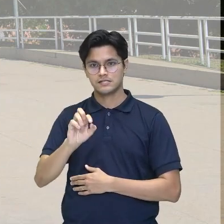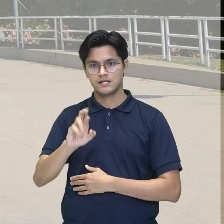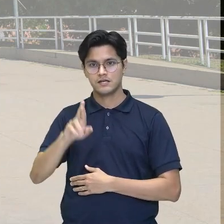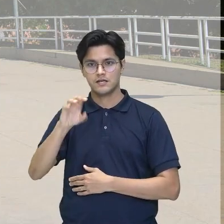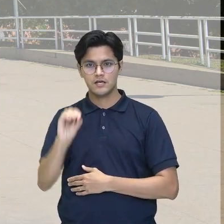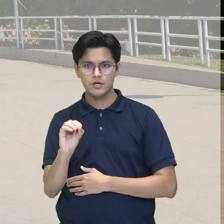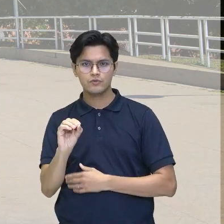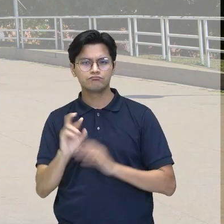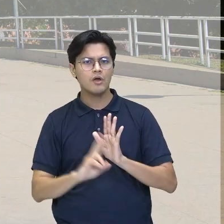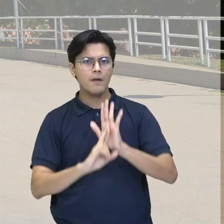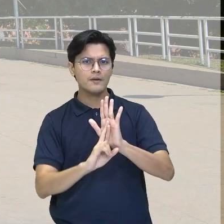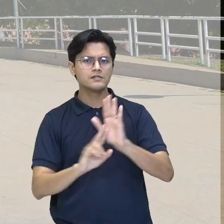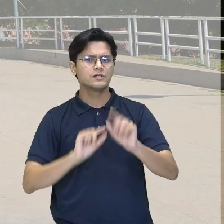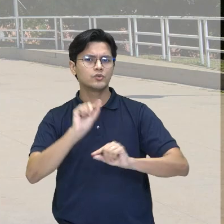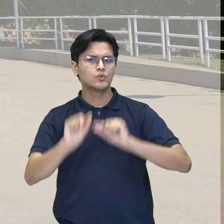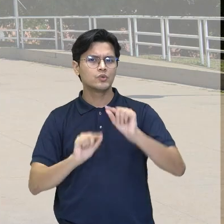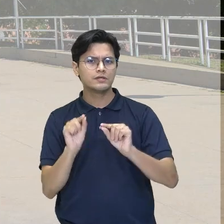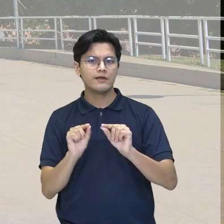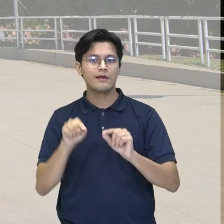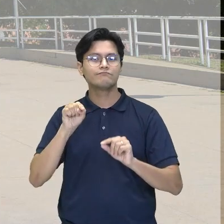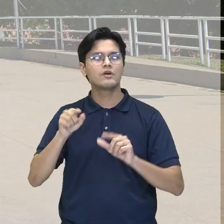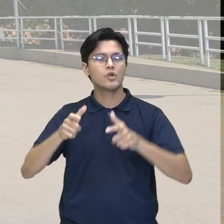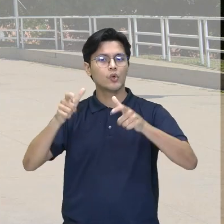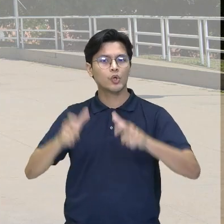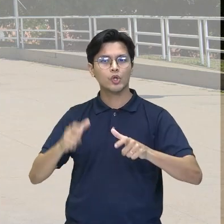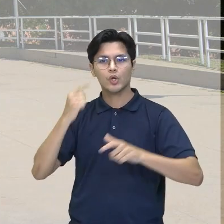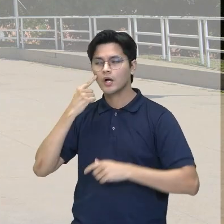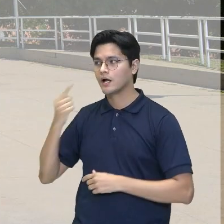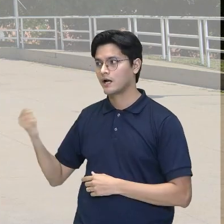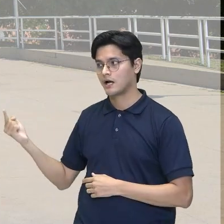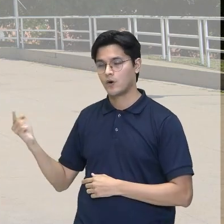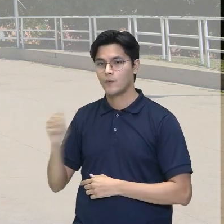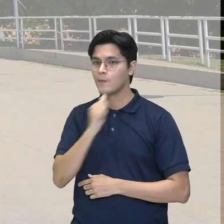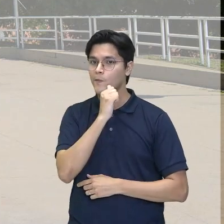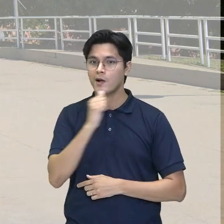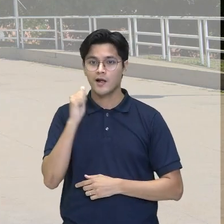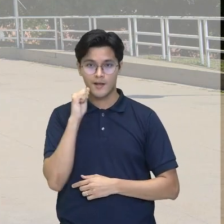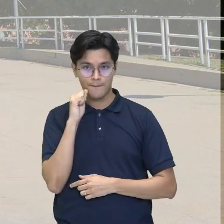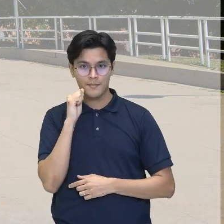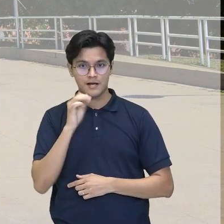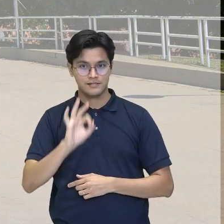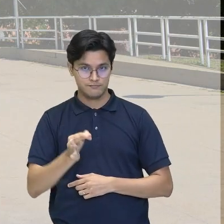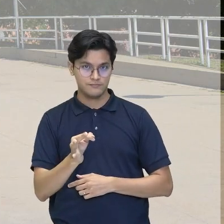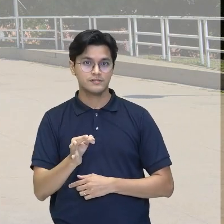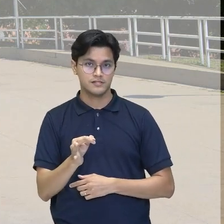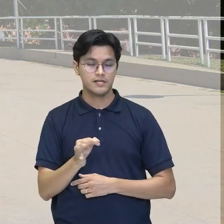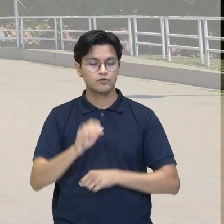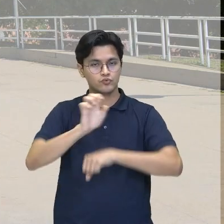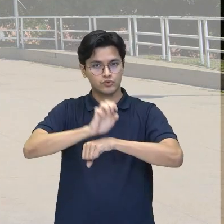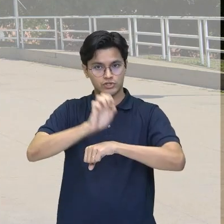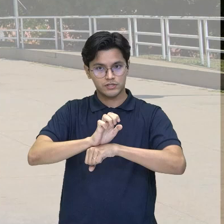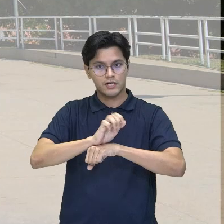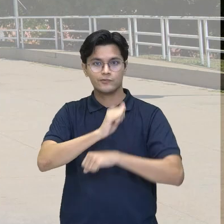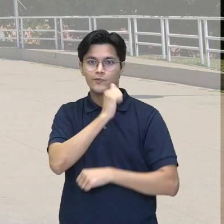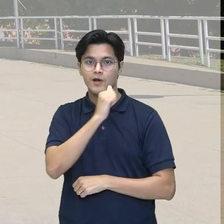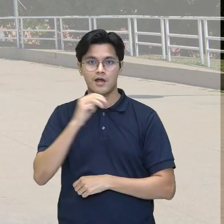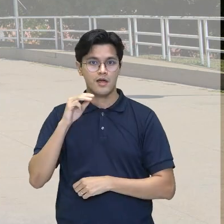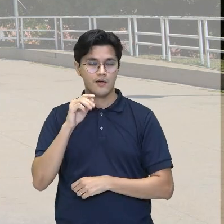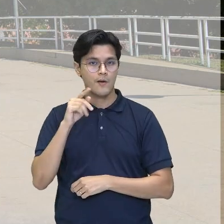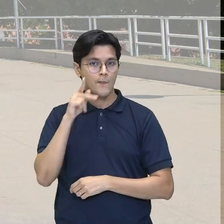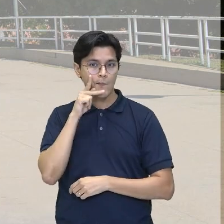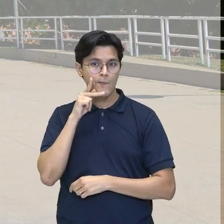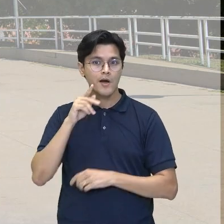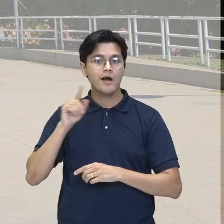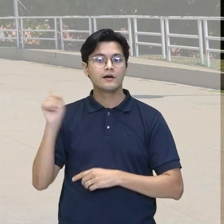fica na cidade de Macapá, no estado do Amapá? Esse Marco Zero, esse monumento, ele tem cerca